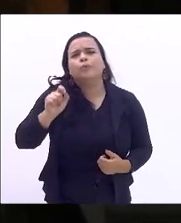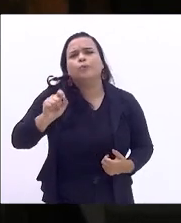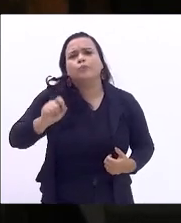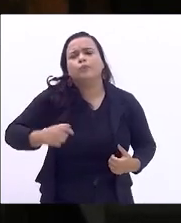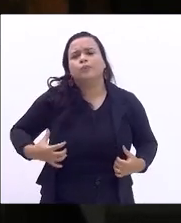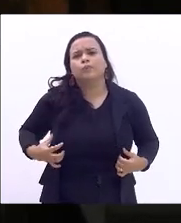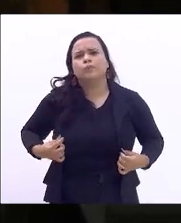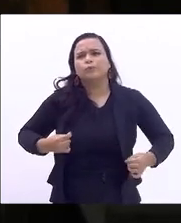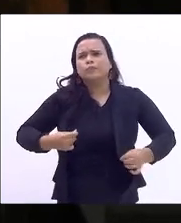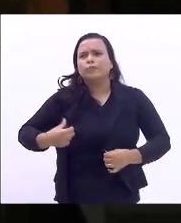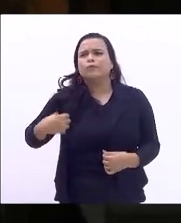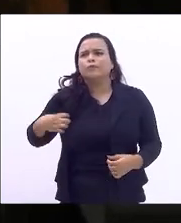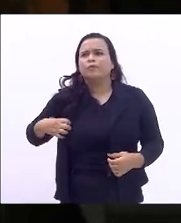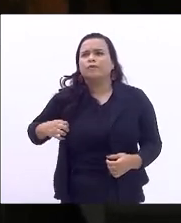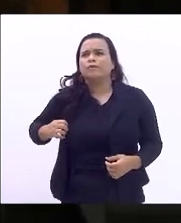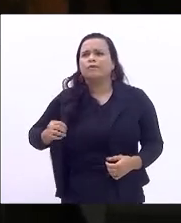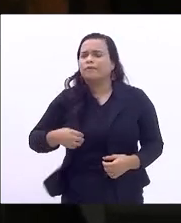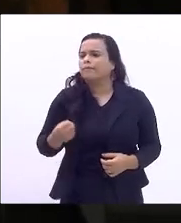tá dando